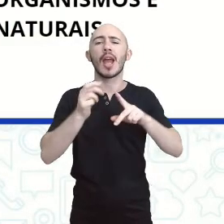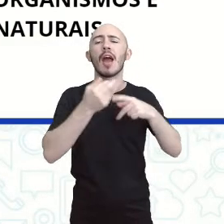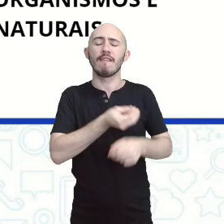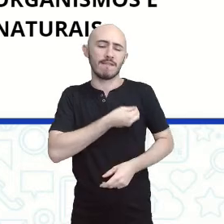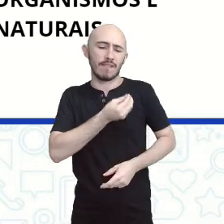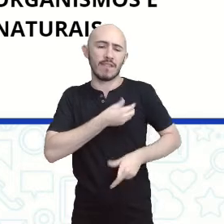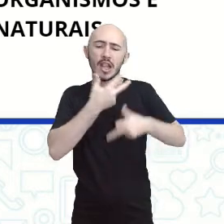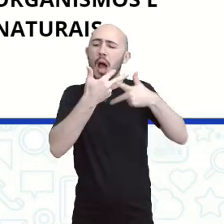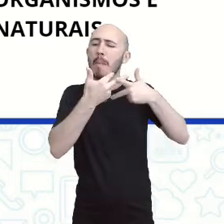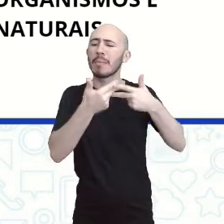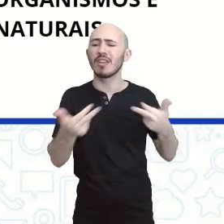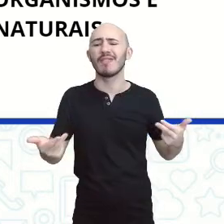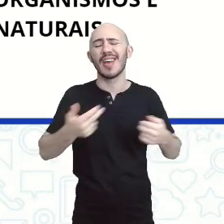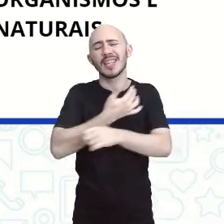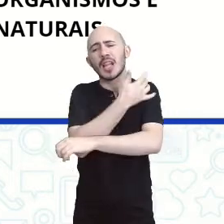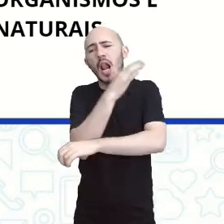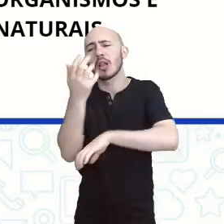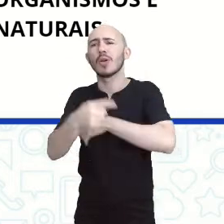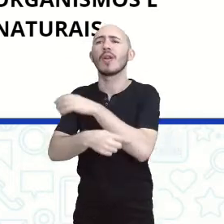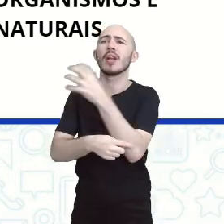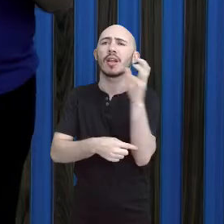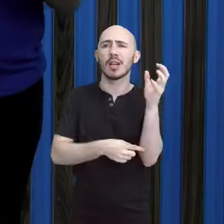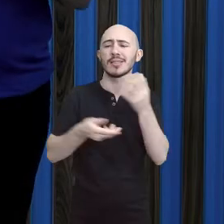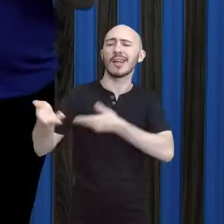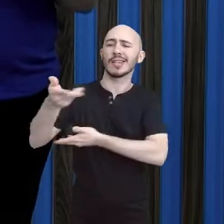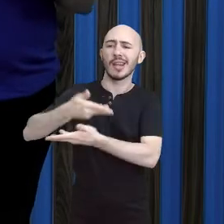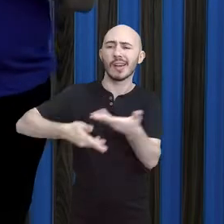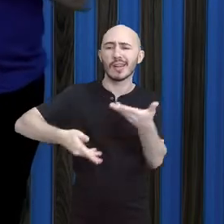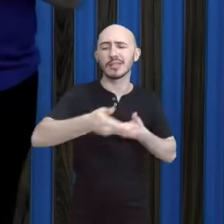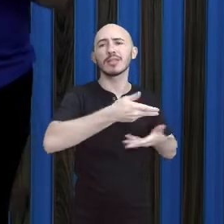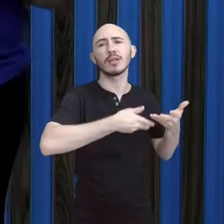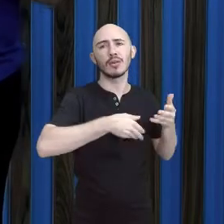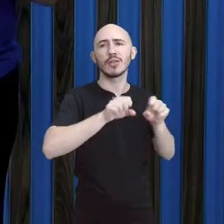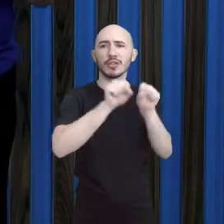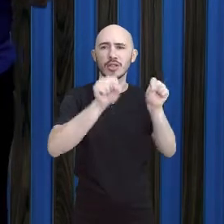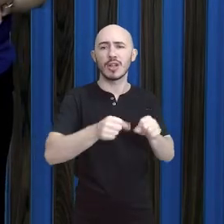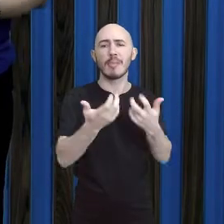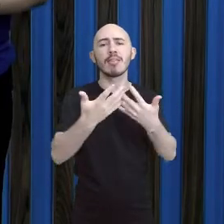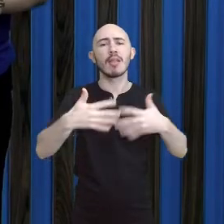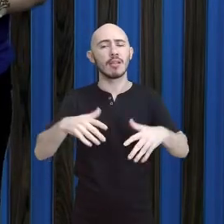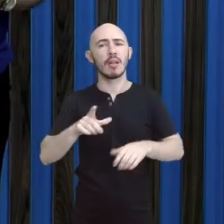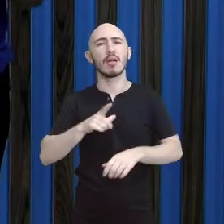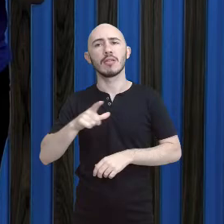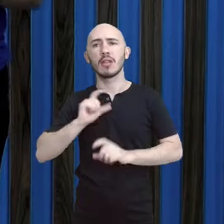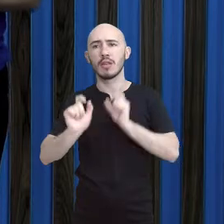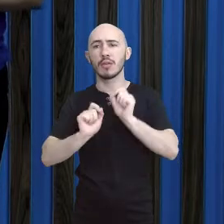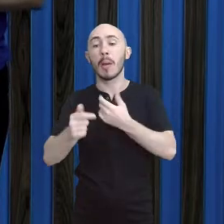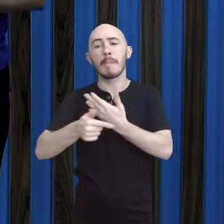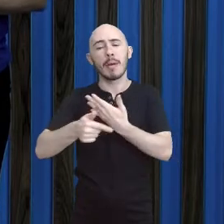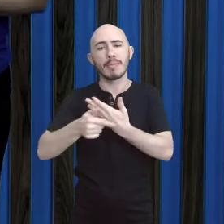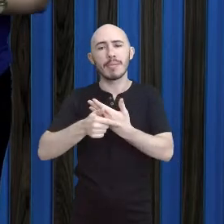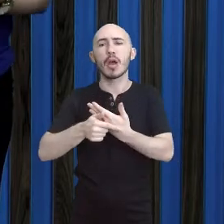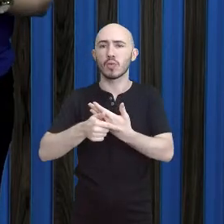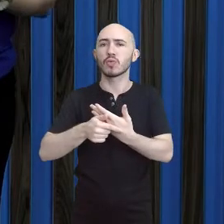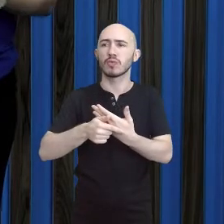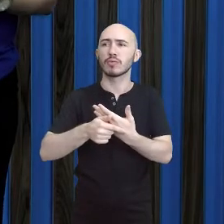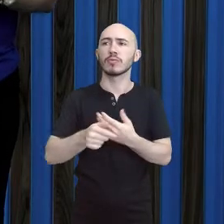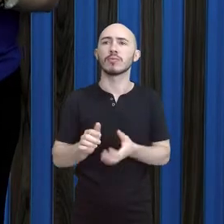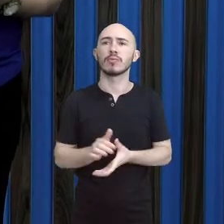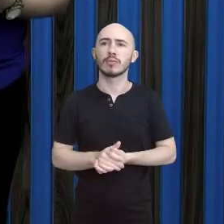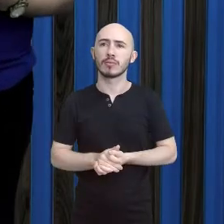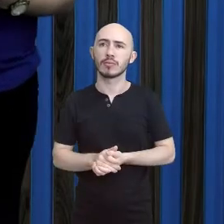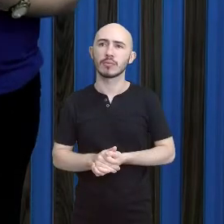organismos com os sistemas naturais. Todos os organismos apresentam uma função ecológica, a gente sabe disso.